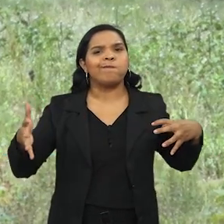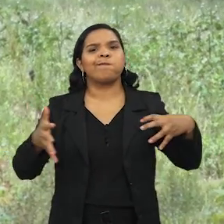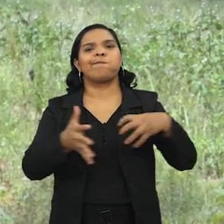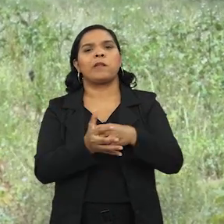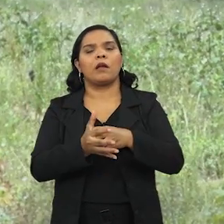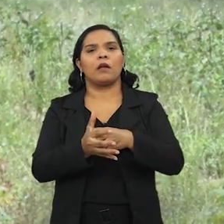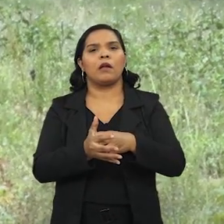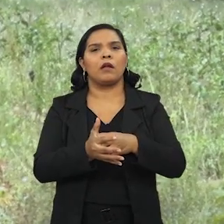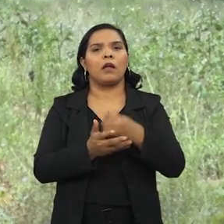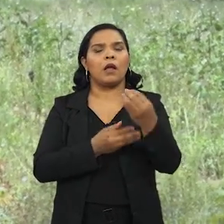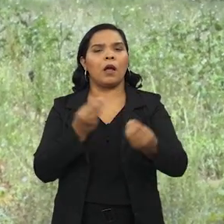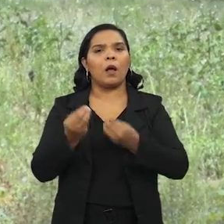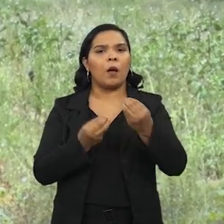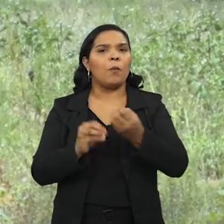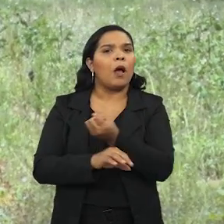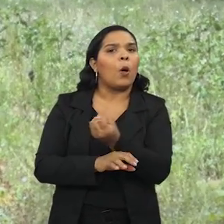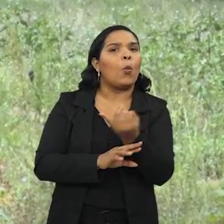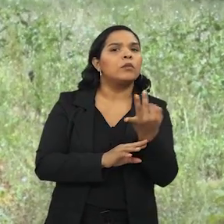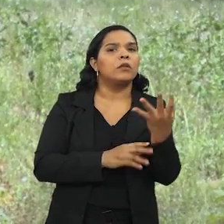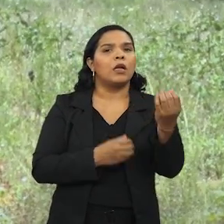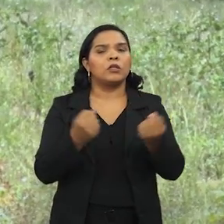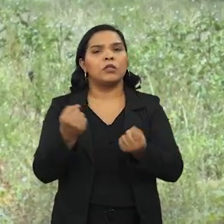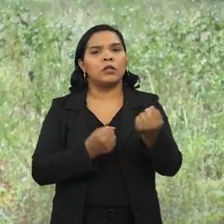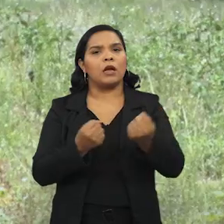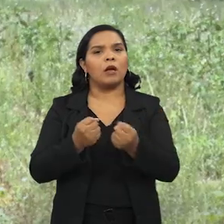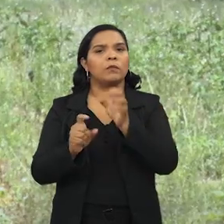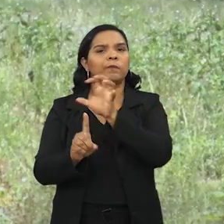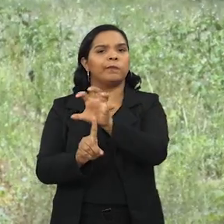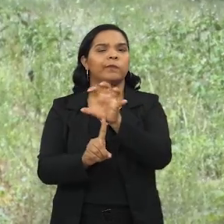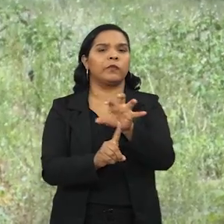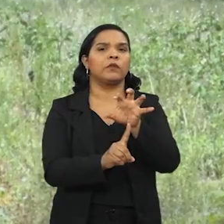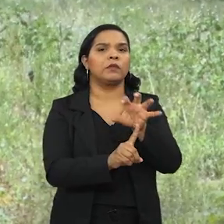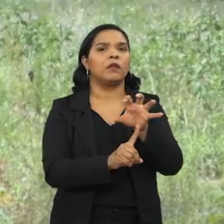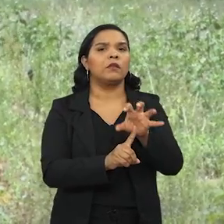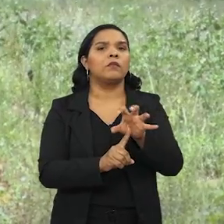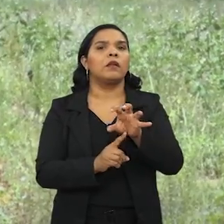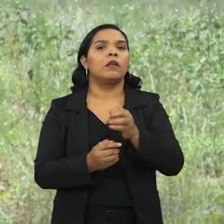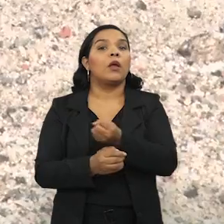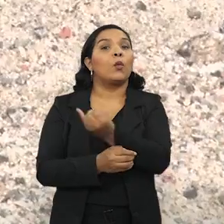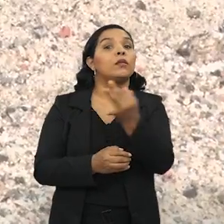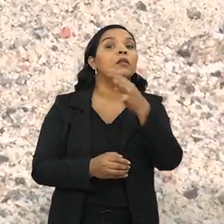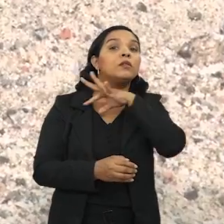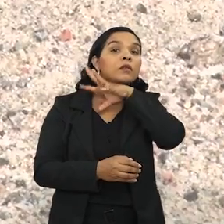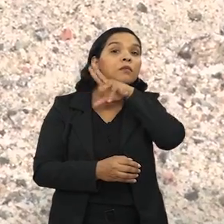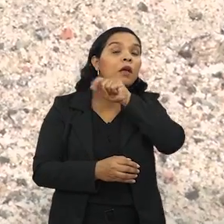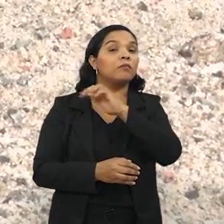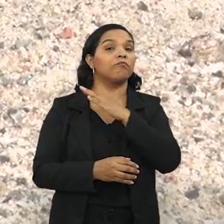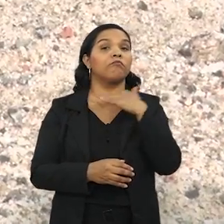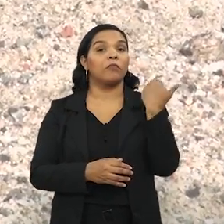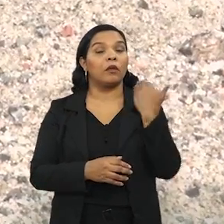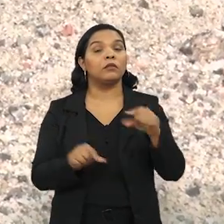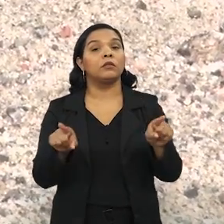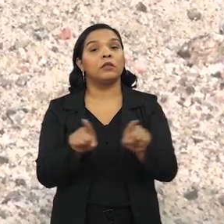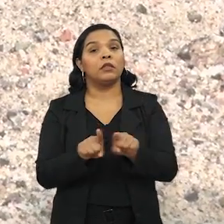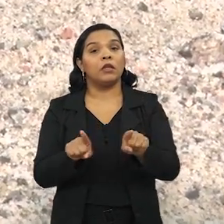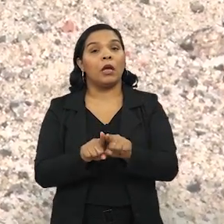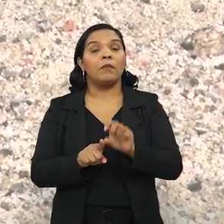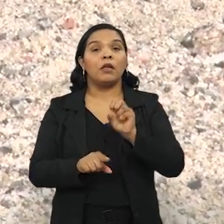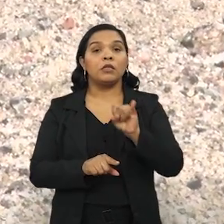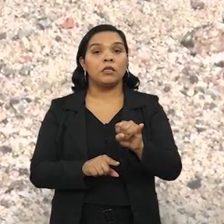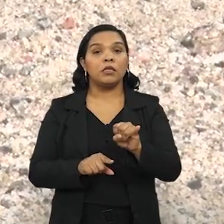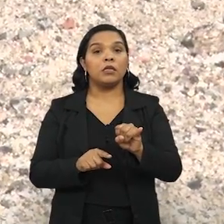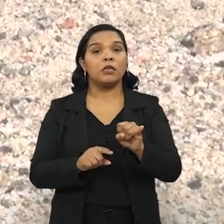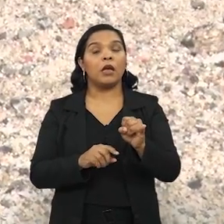a quantidade de carros interfere na quantidade de animais atropelados e se a vegetação também está atrelado